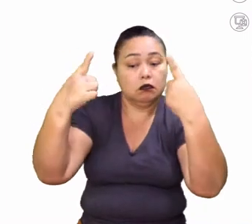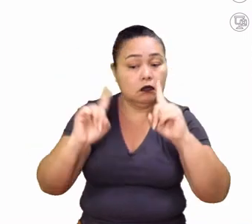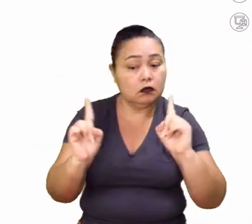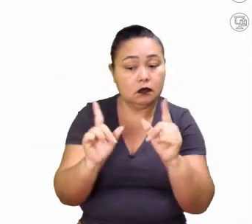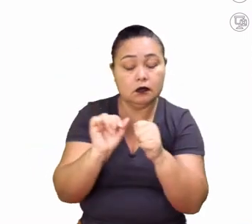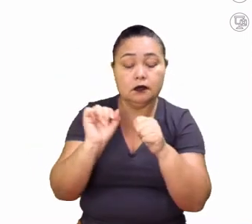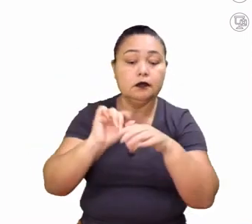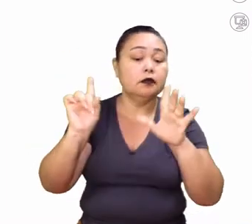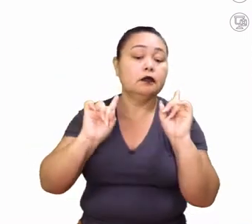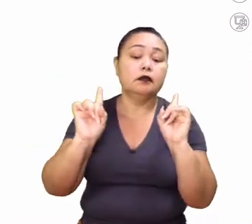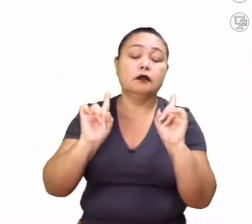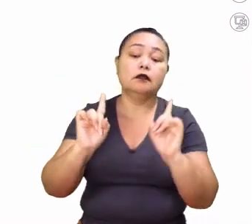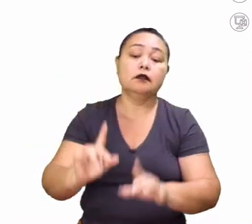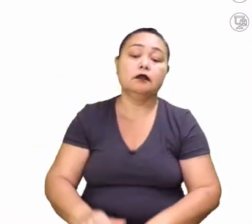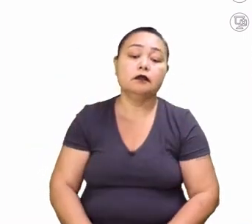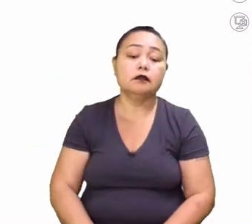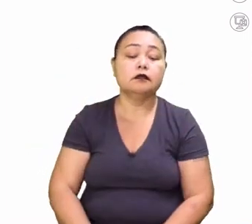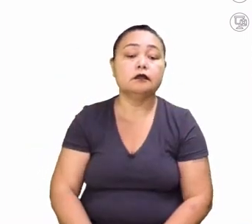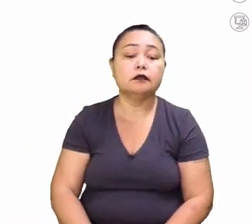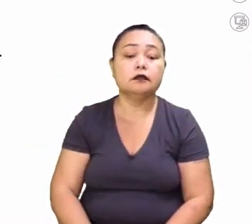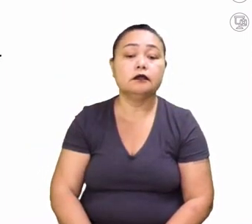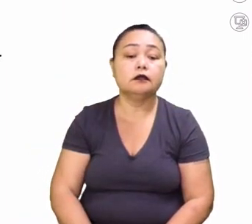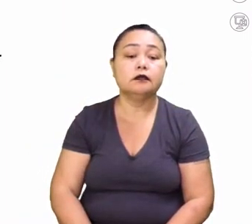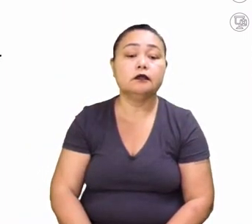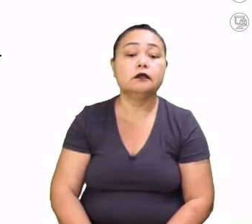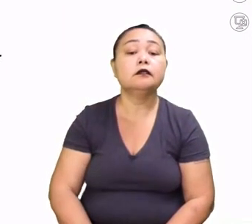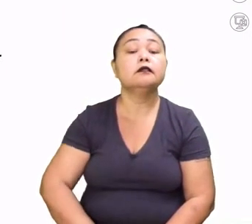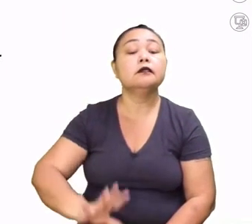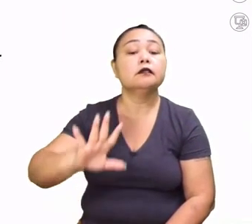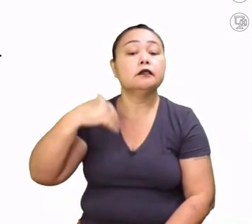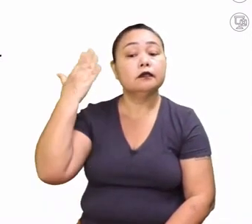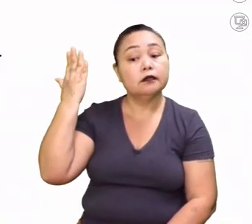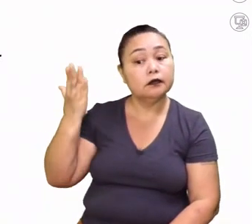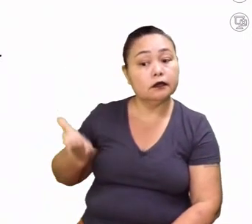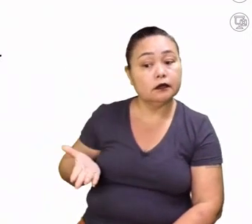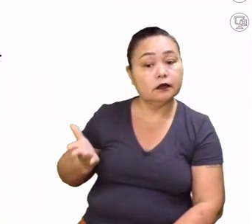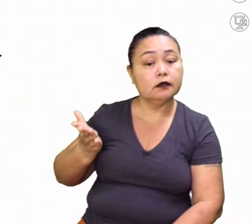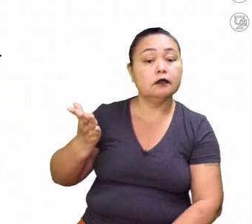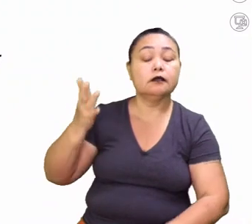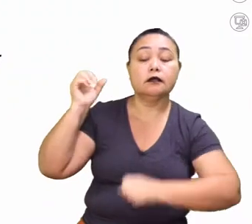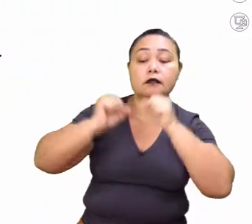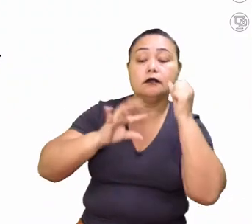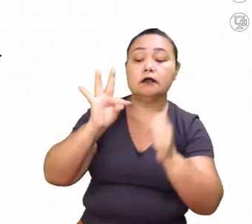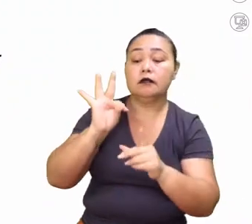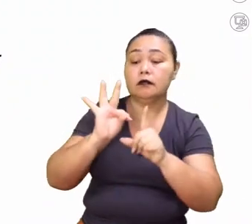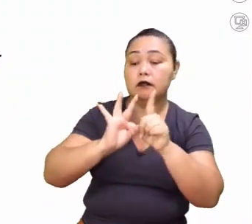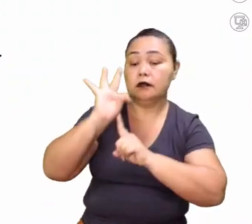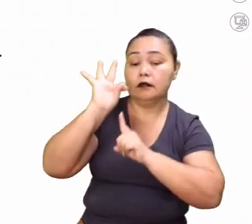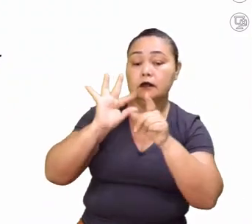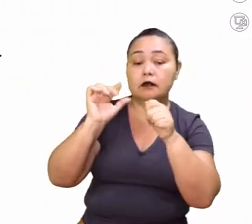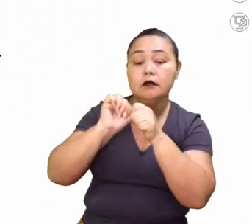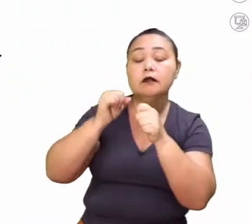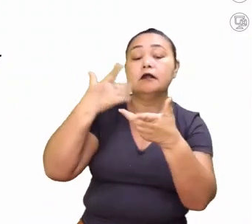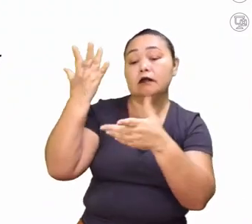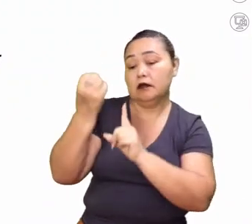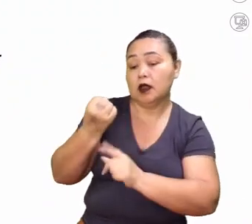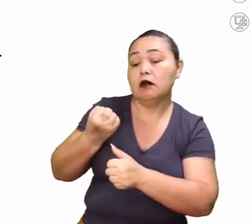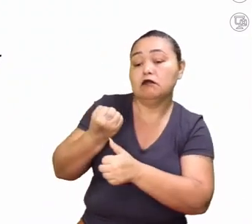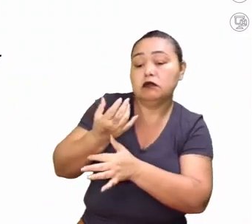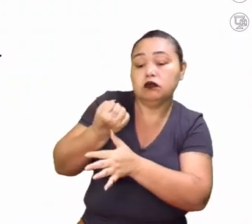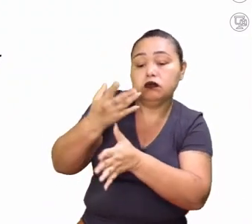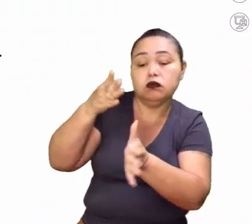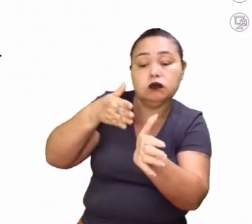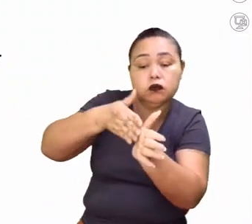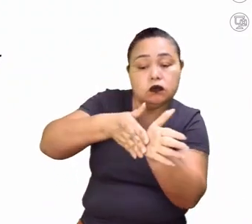longe do ideal é claro né olha aí ó as máquinas térmicas falei da maria fumaça né o trem